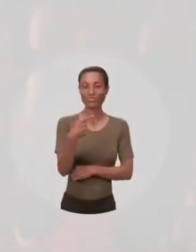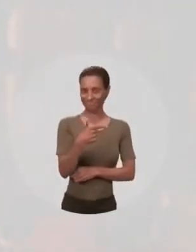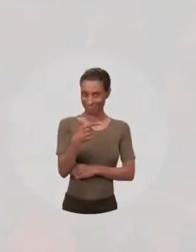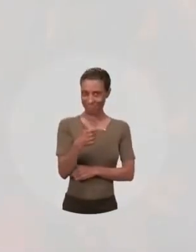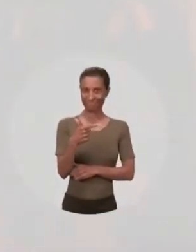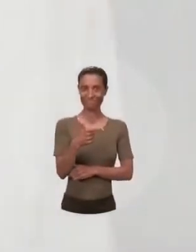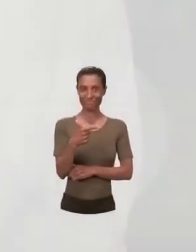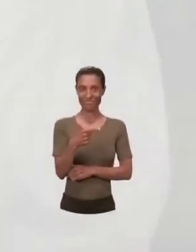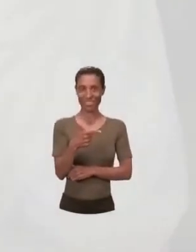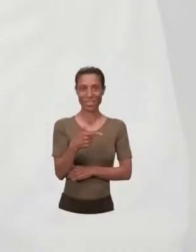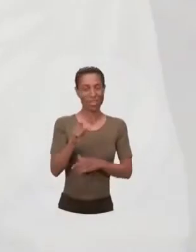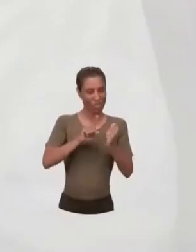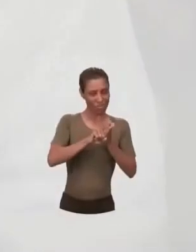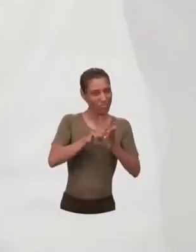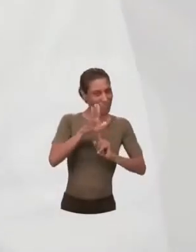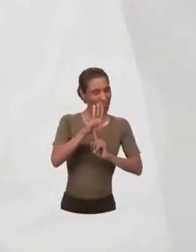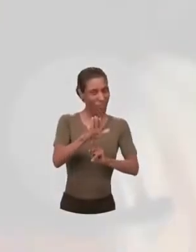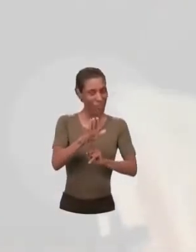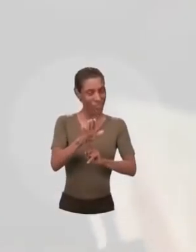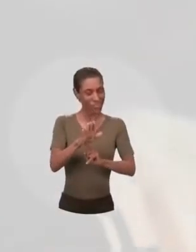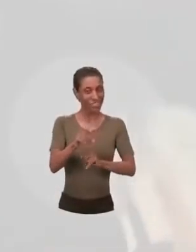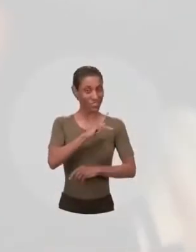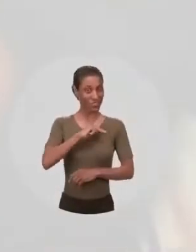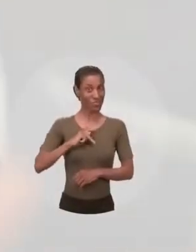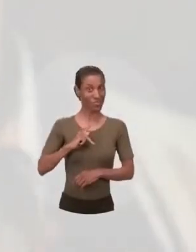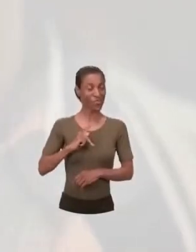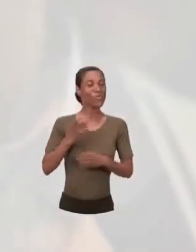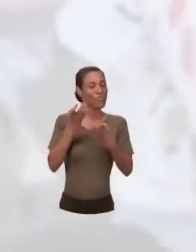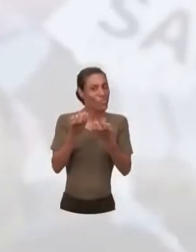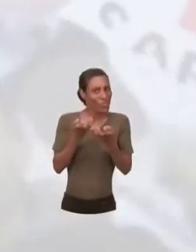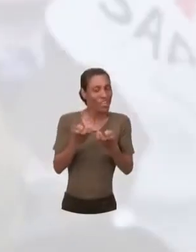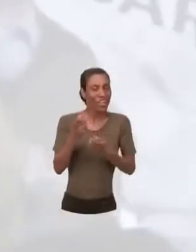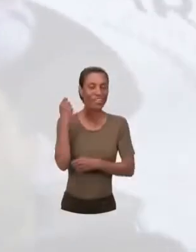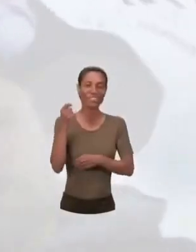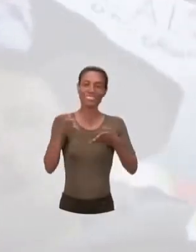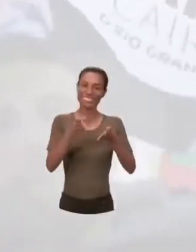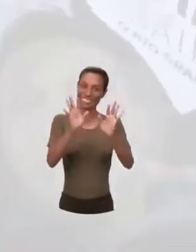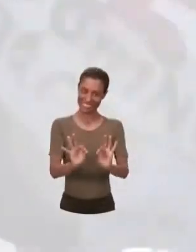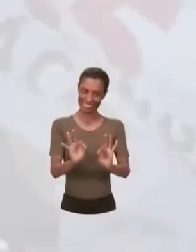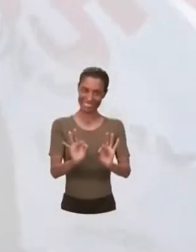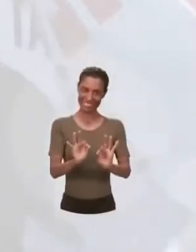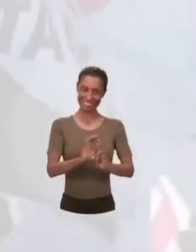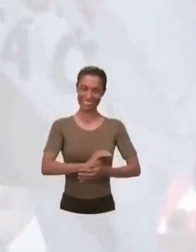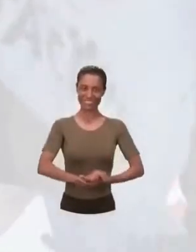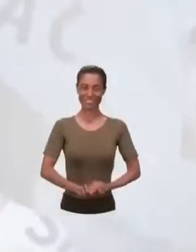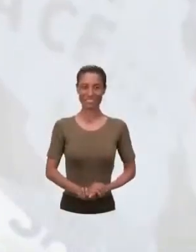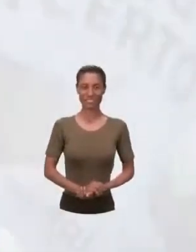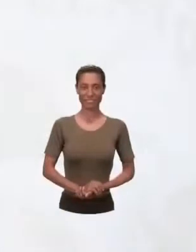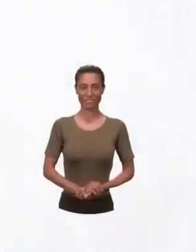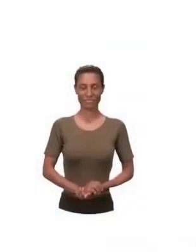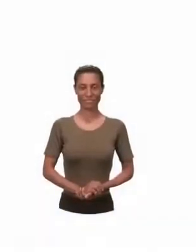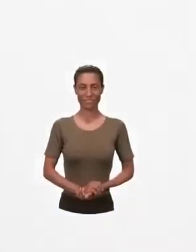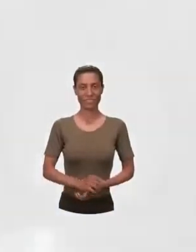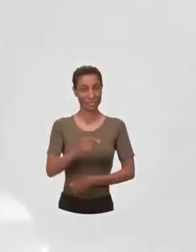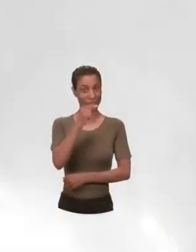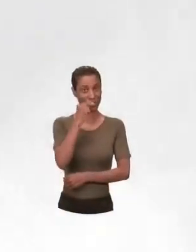7 pontos do segundo colocado. O Ibope confirma. Os gaúchos querem o Rio Grande no rumo certo.